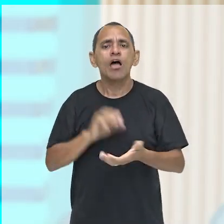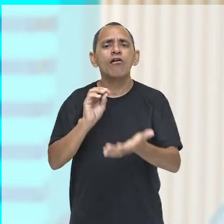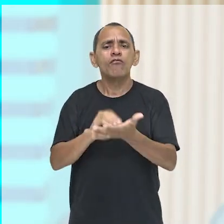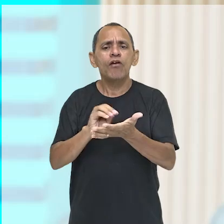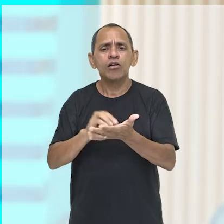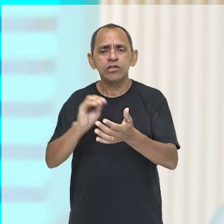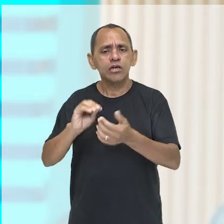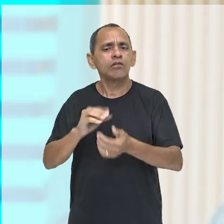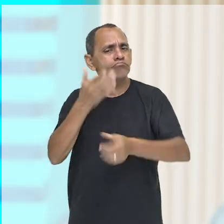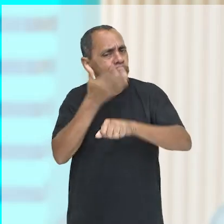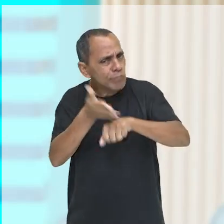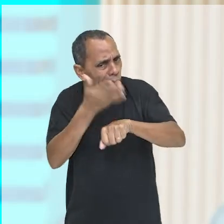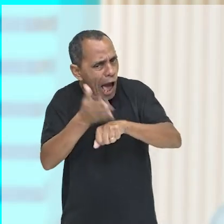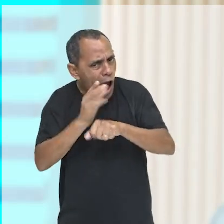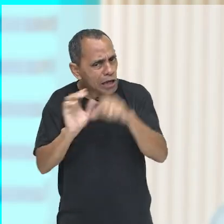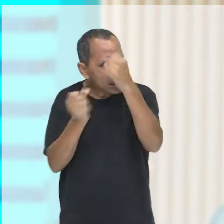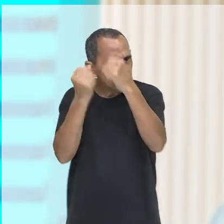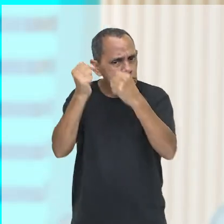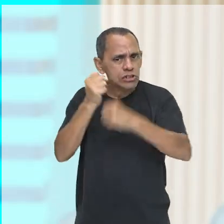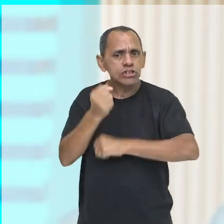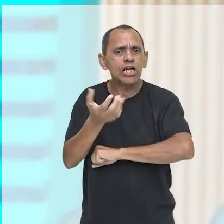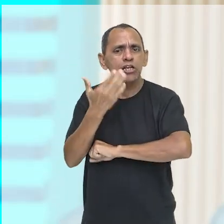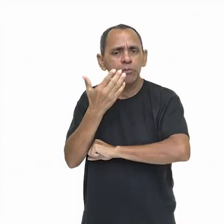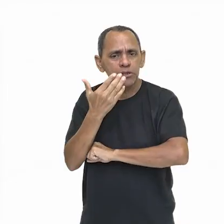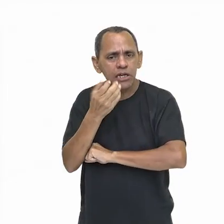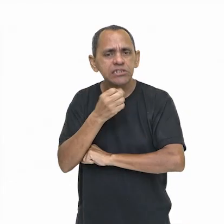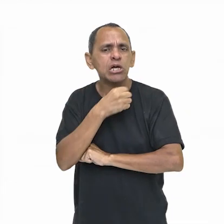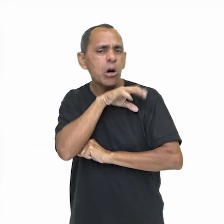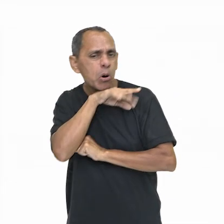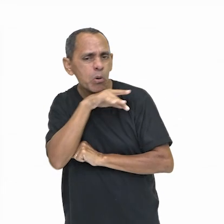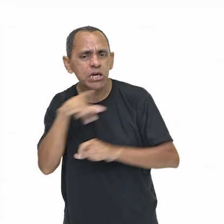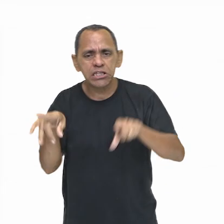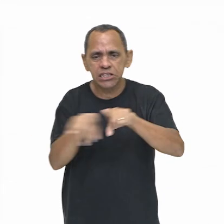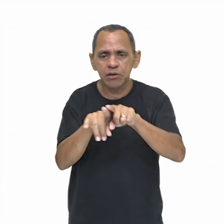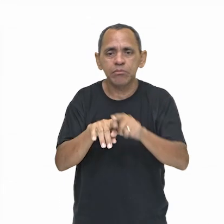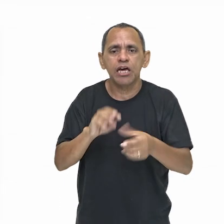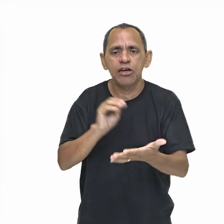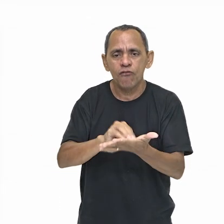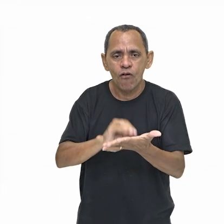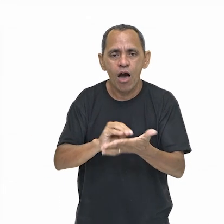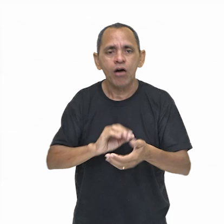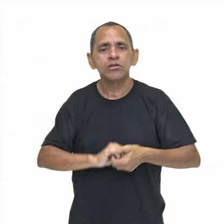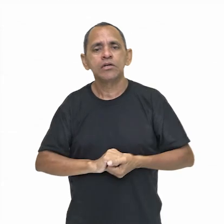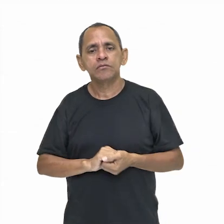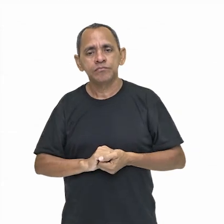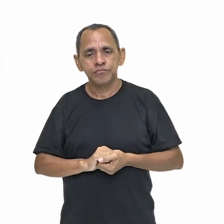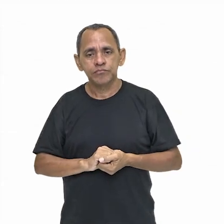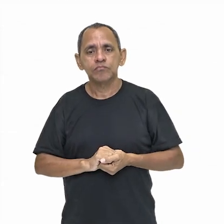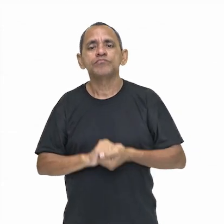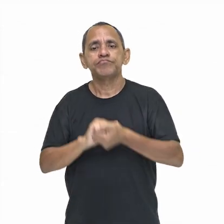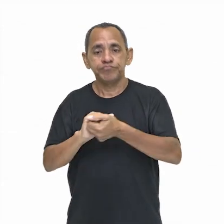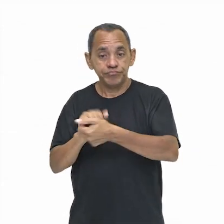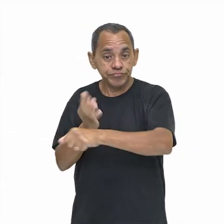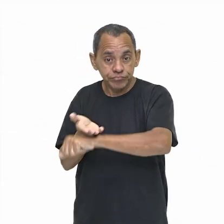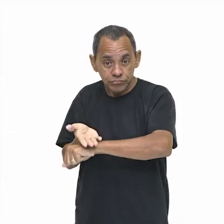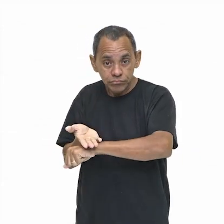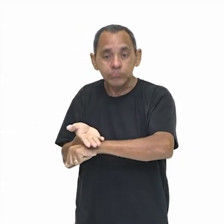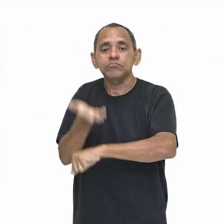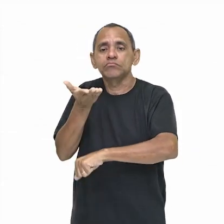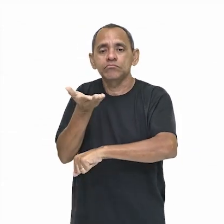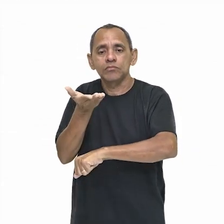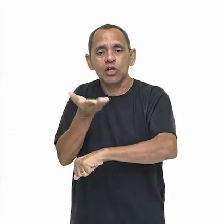de exercícios físicos e má alimentação, é a hipertensão arterial sistêmica, a RAS.